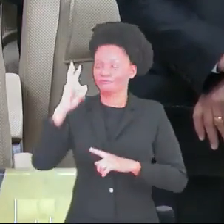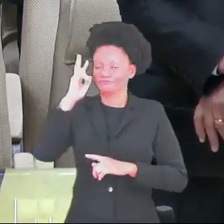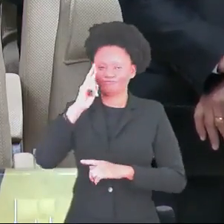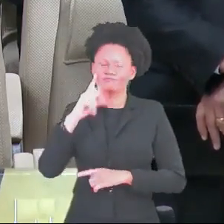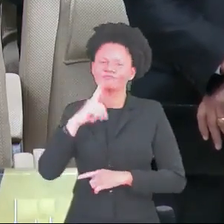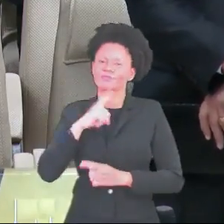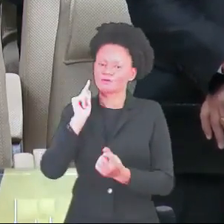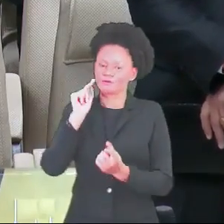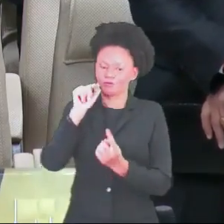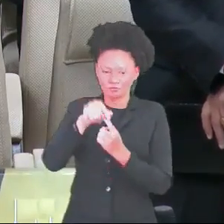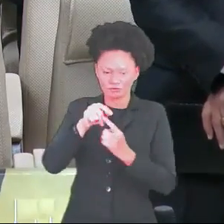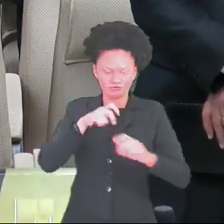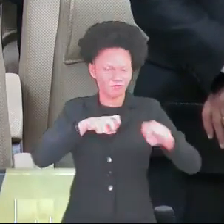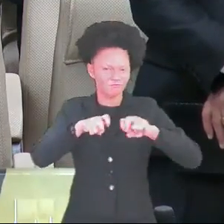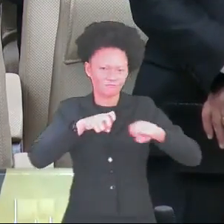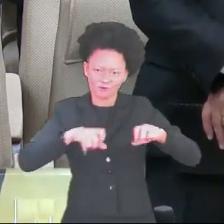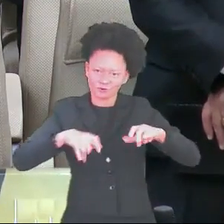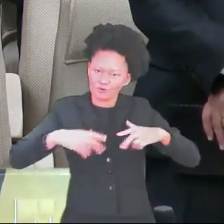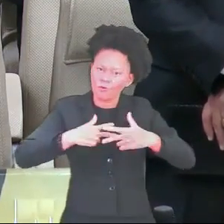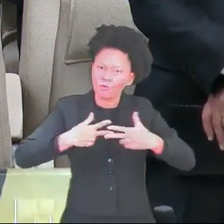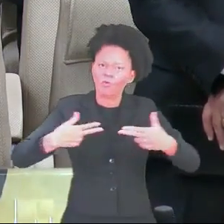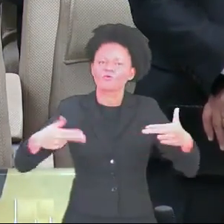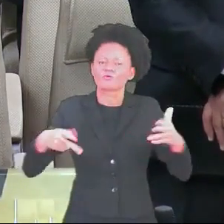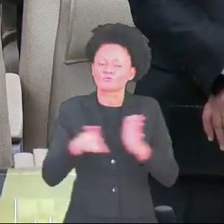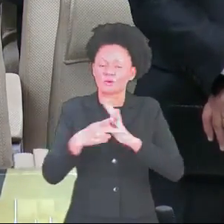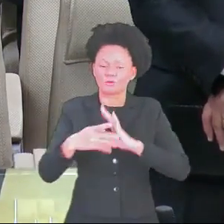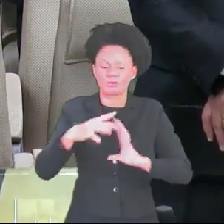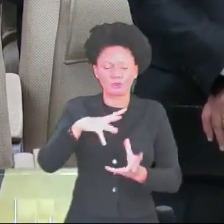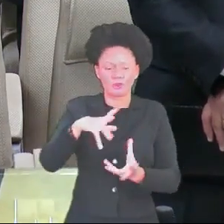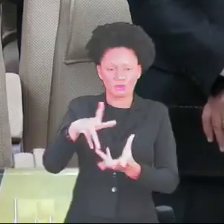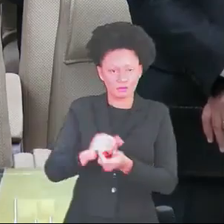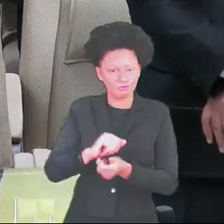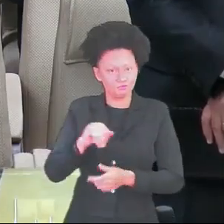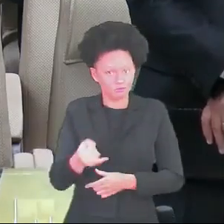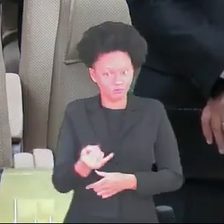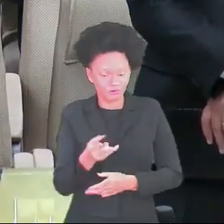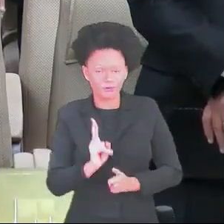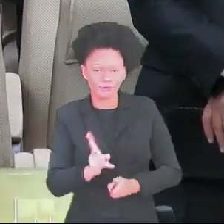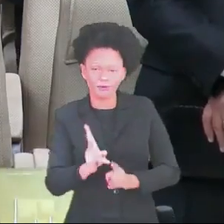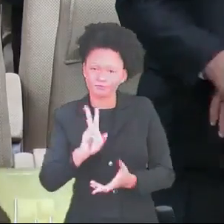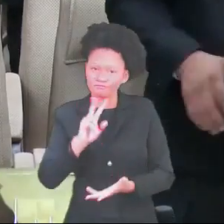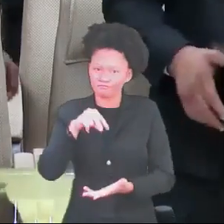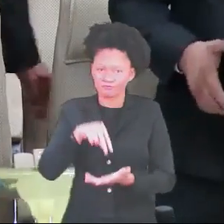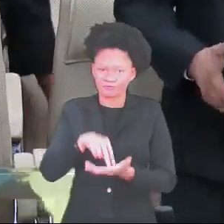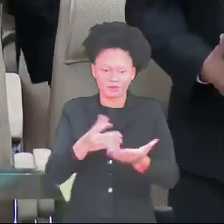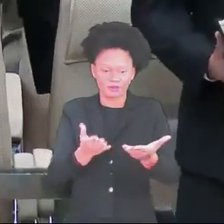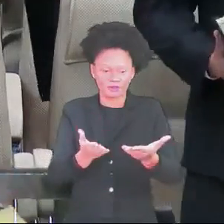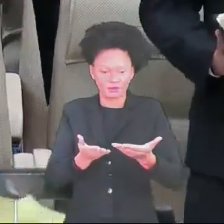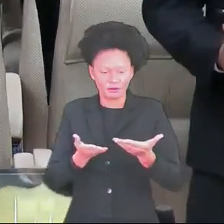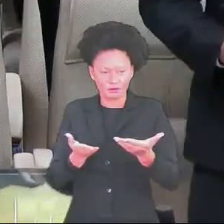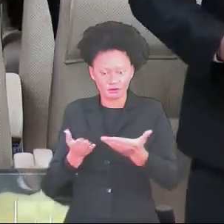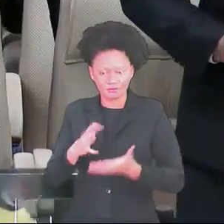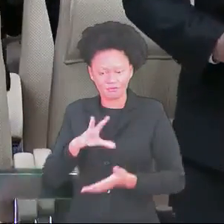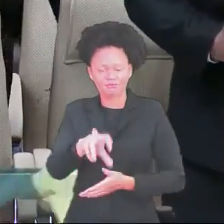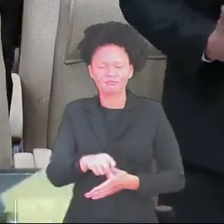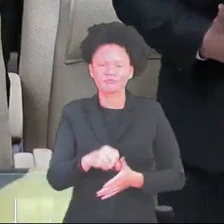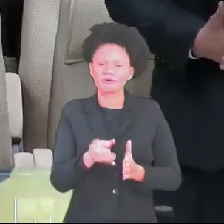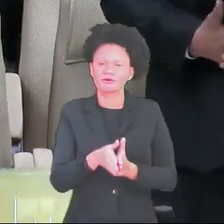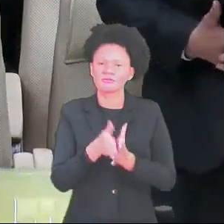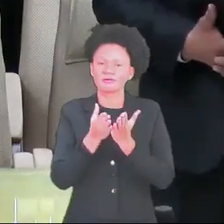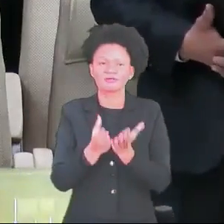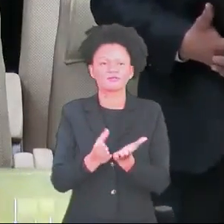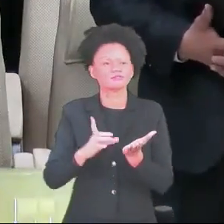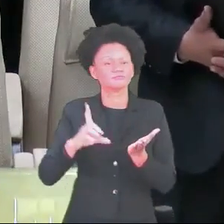coisas sobre a face da terra. Aproveitar que os nossos irmãos estão de pé, quero convidá-los a abrir a palavra do Senhor.